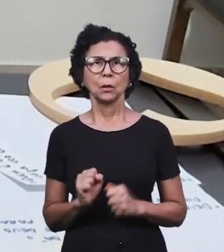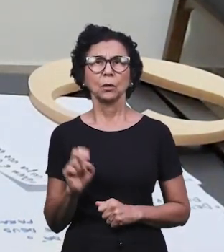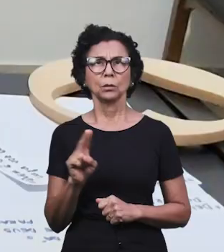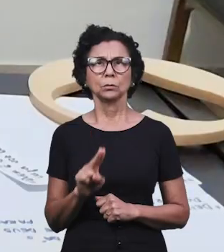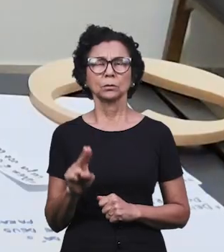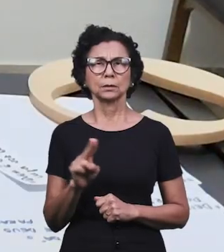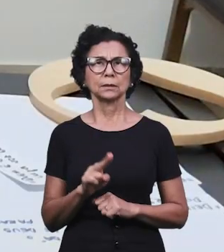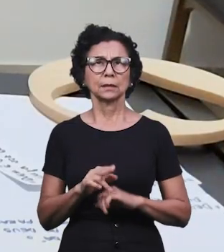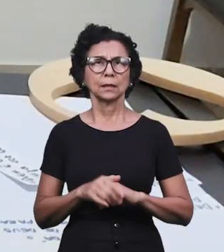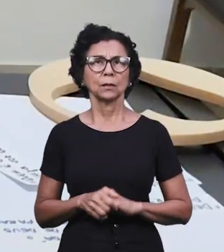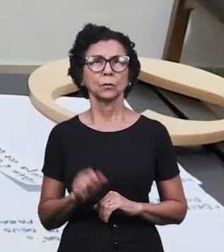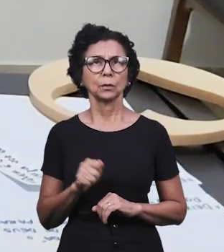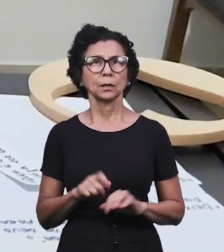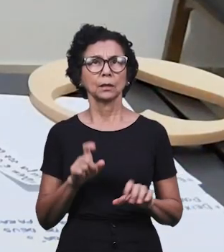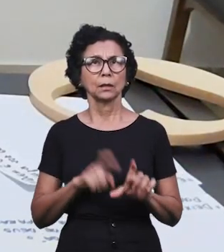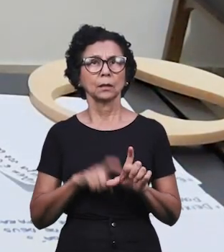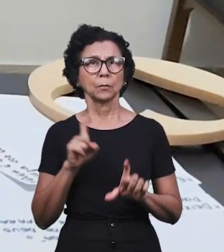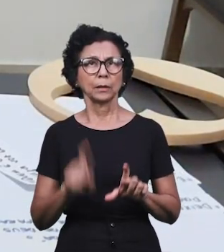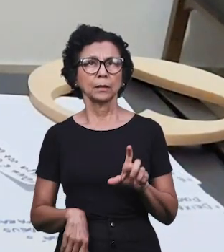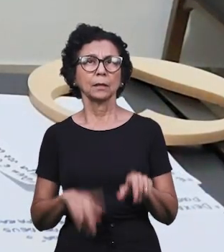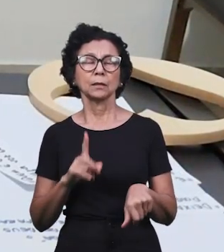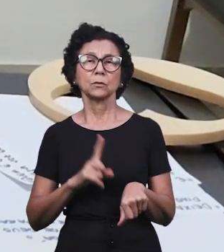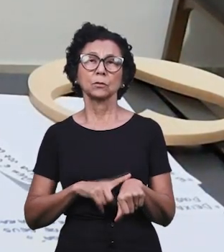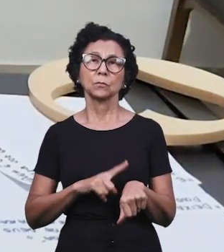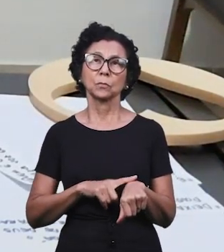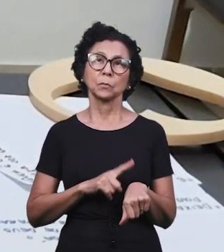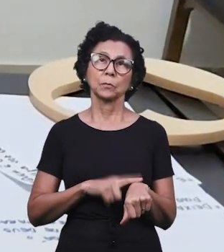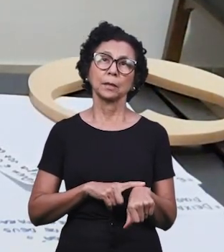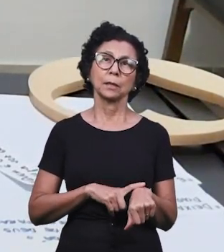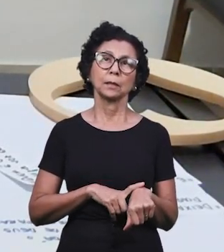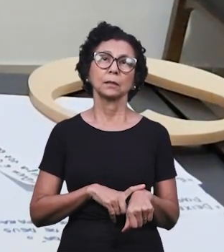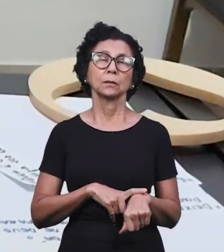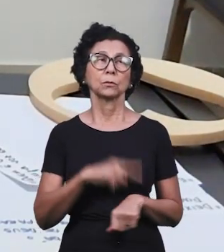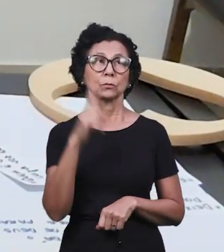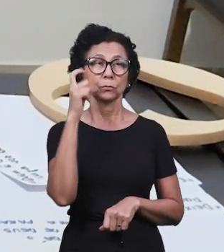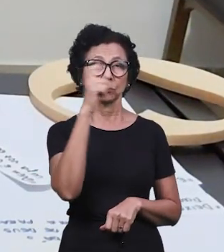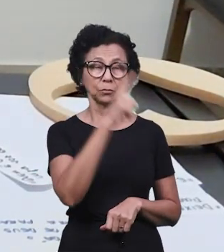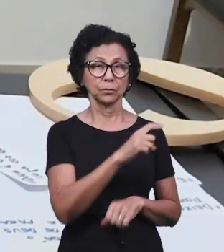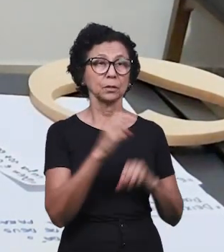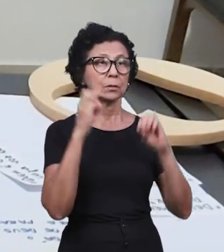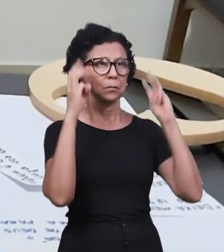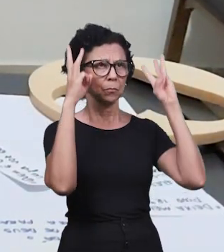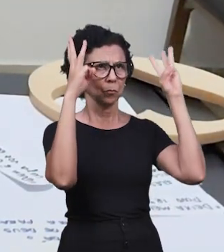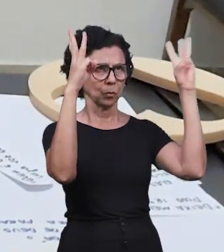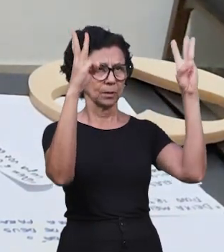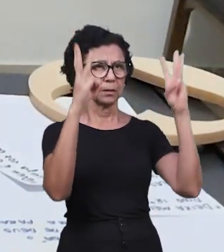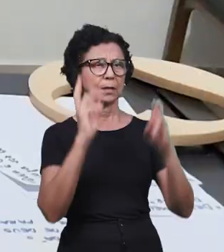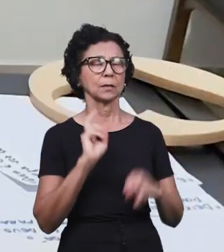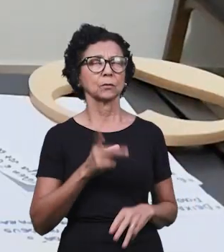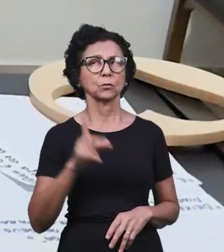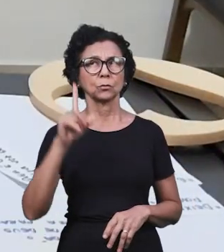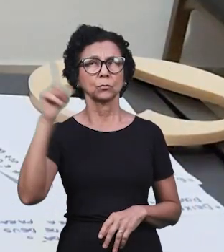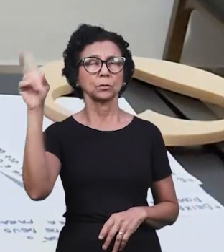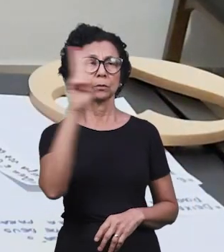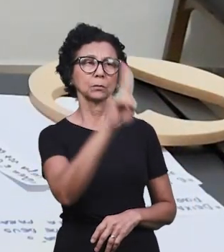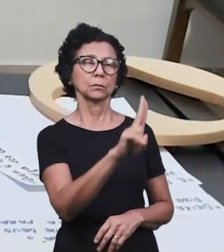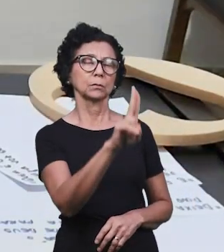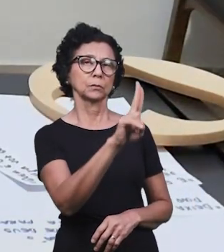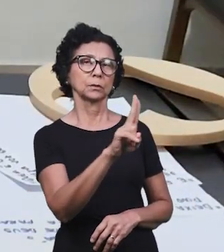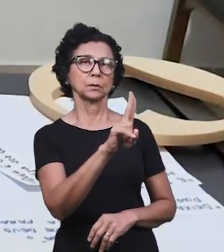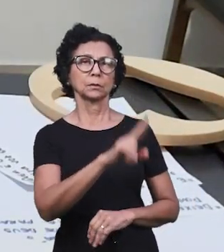da nossa situação, daquilo que às vezes nos limita um pouquinho mais. Moisés continua sendo usado, ele continua sendo